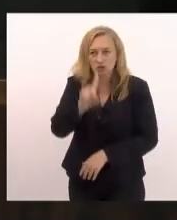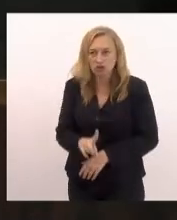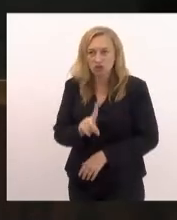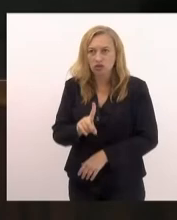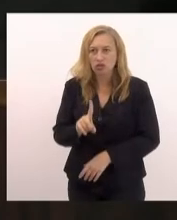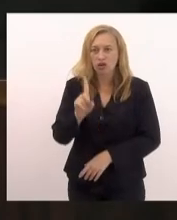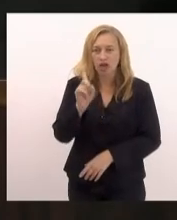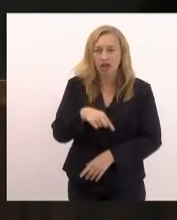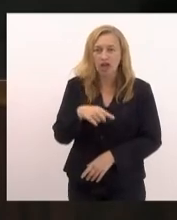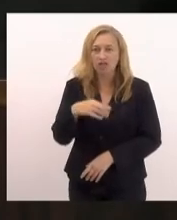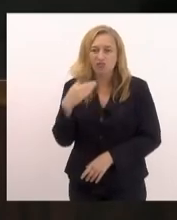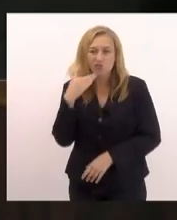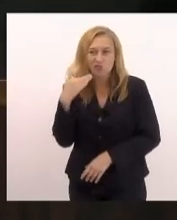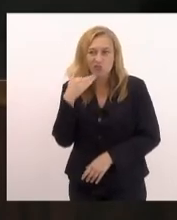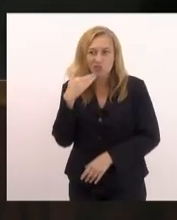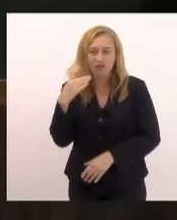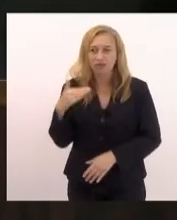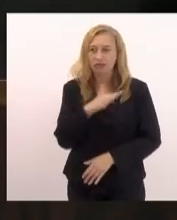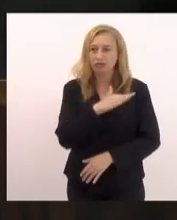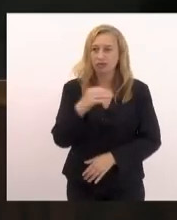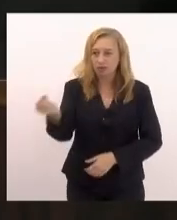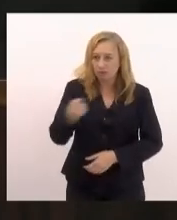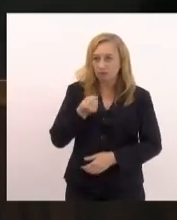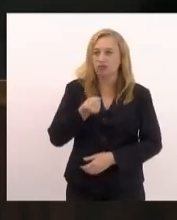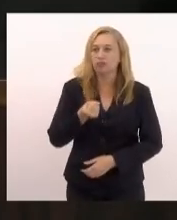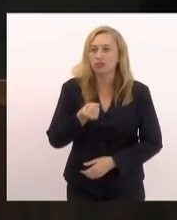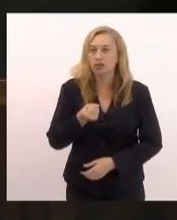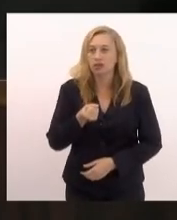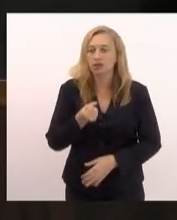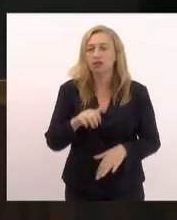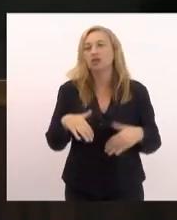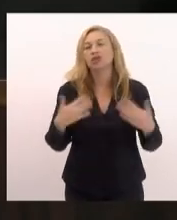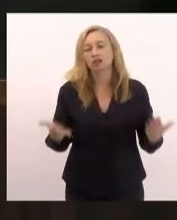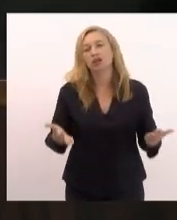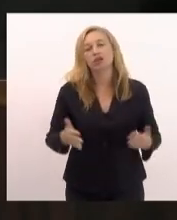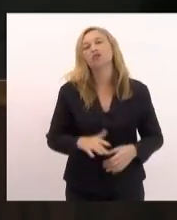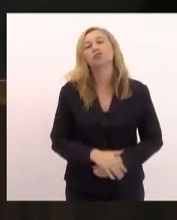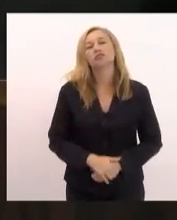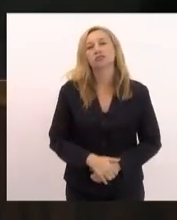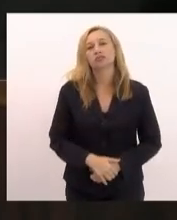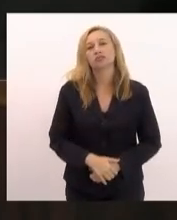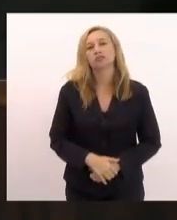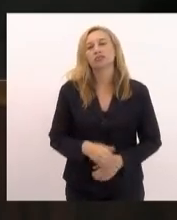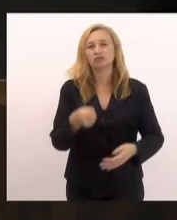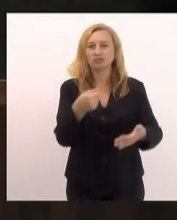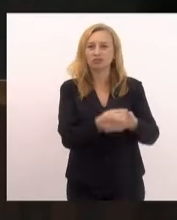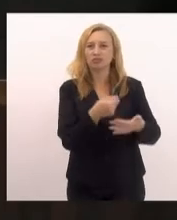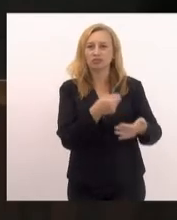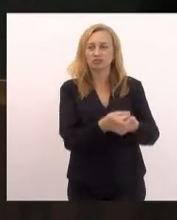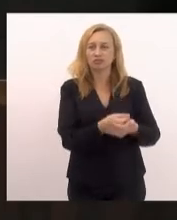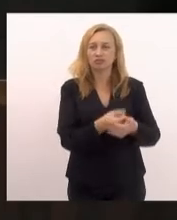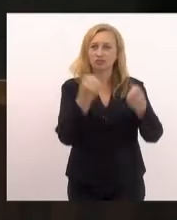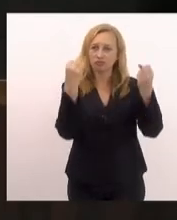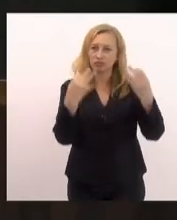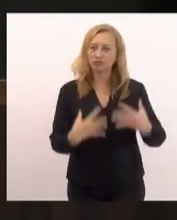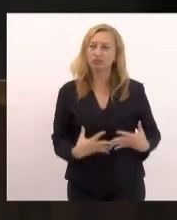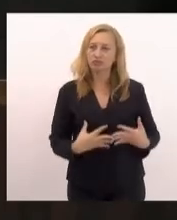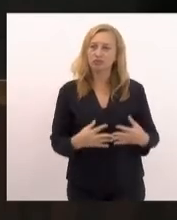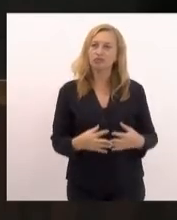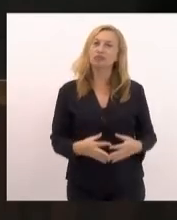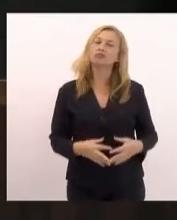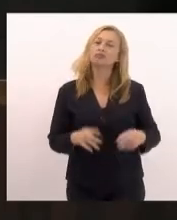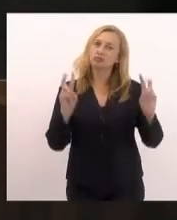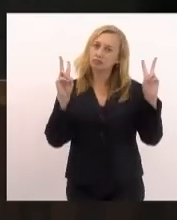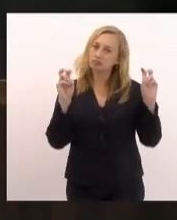um defeito que mata. Então, vamos cobrar o esclarecimento desse